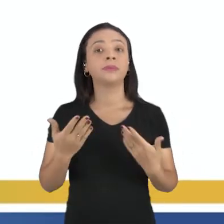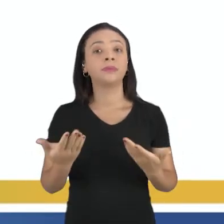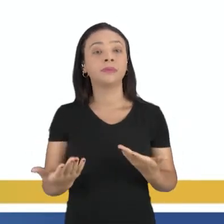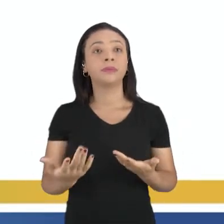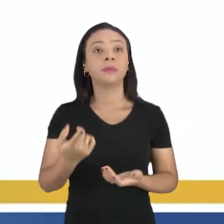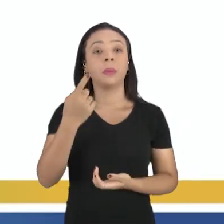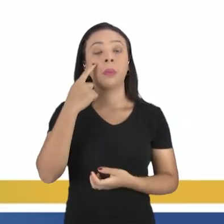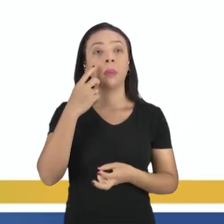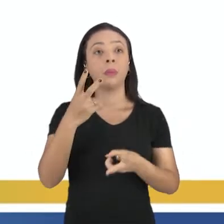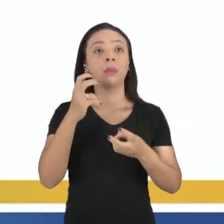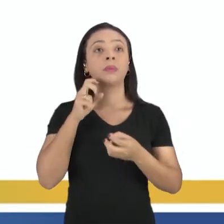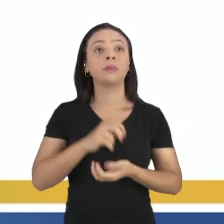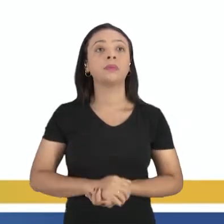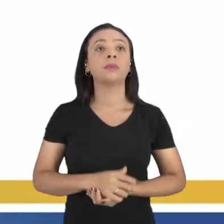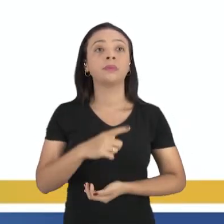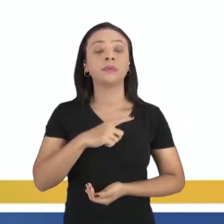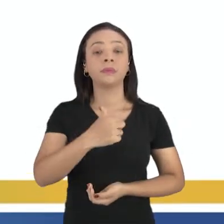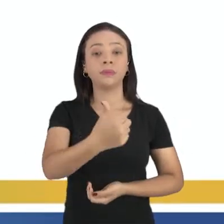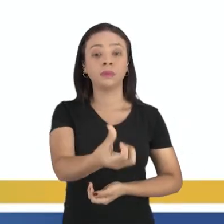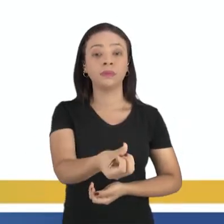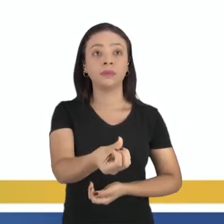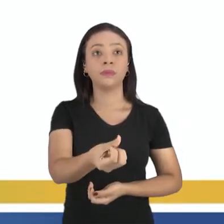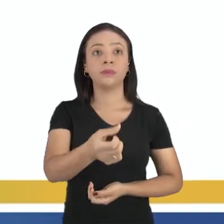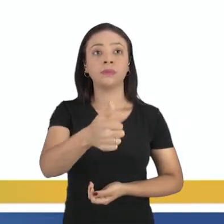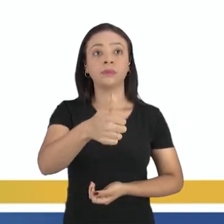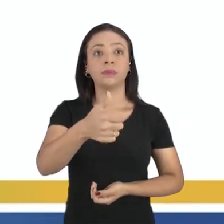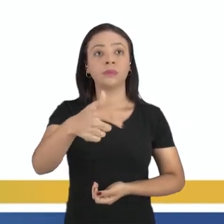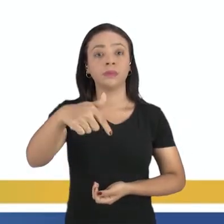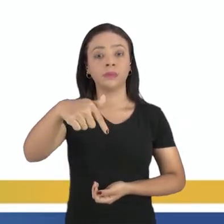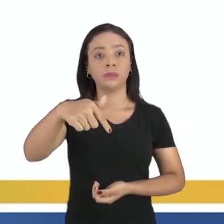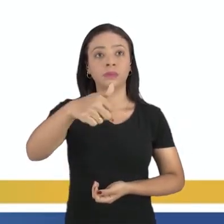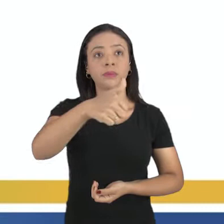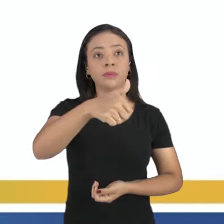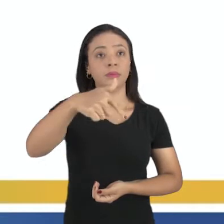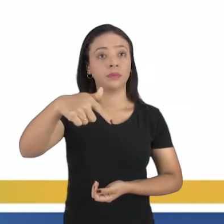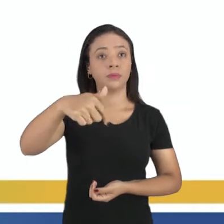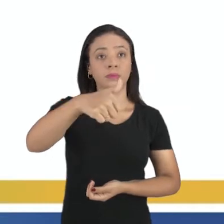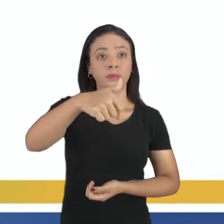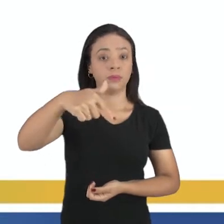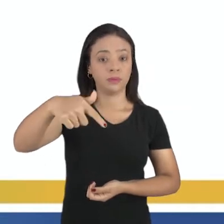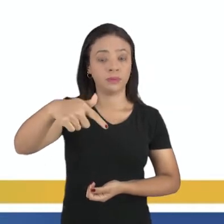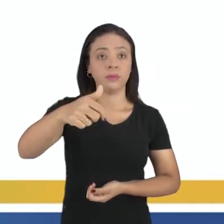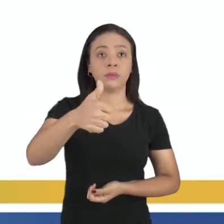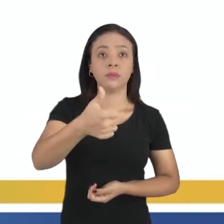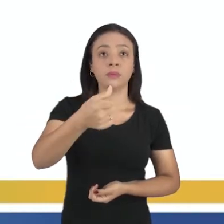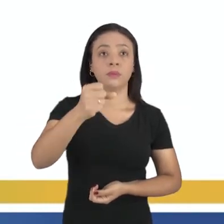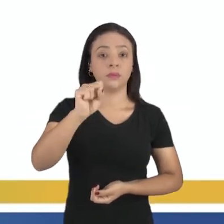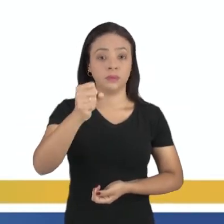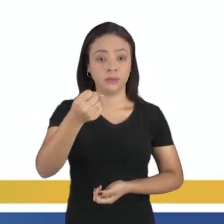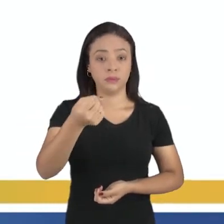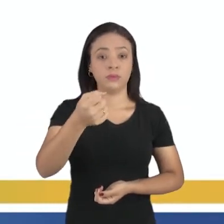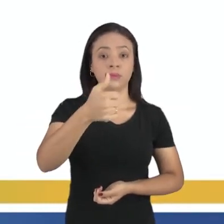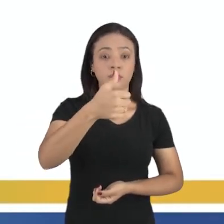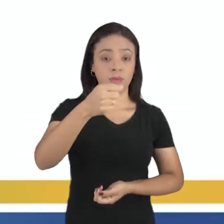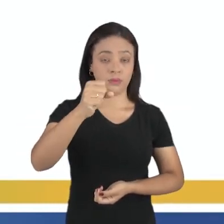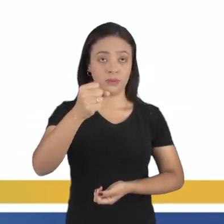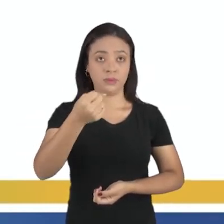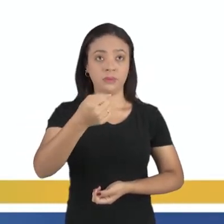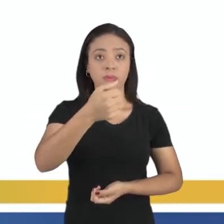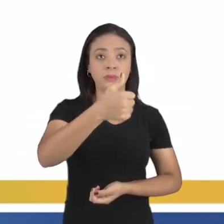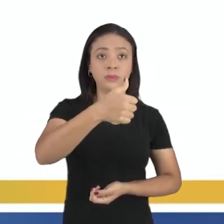analisar então essas idades. Temos 16, 17, 17, 17,